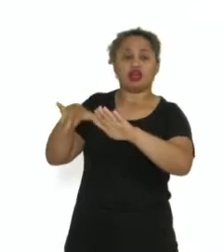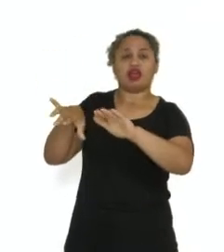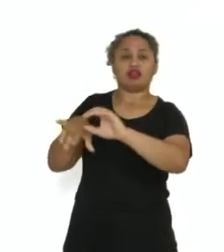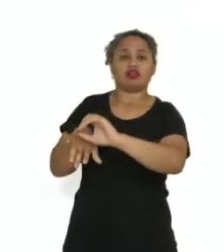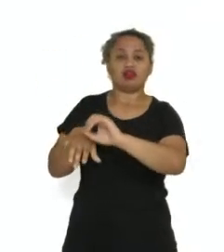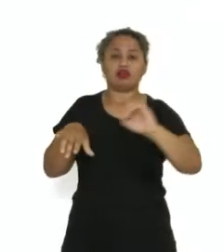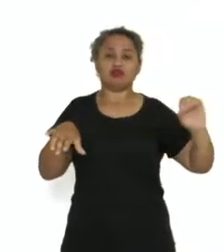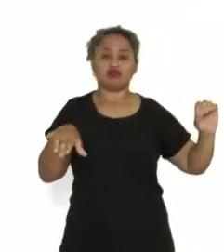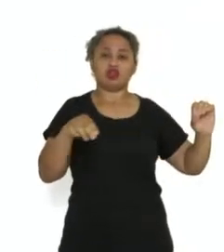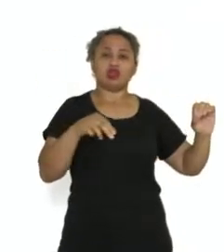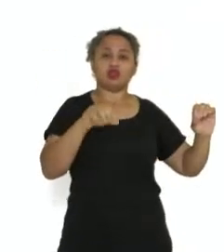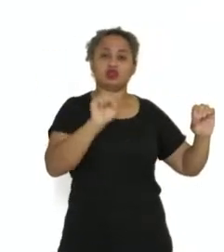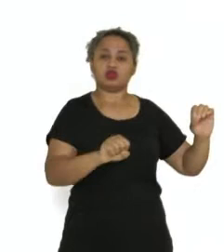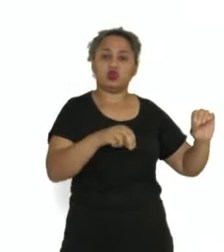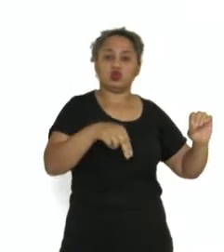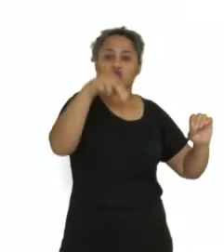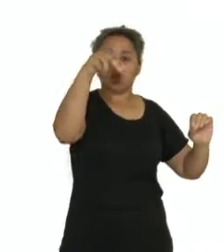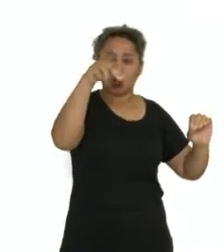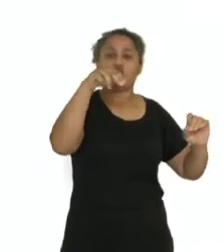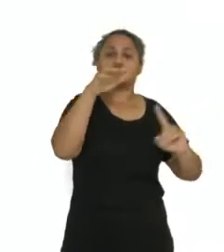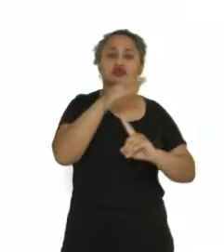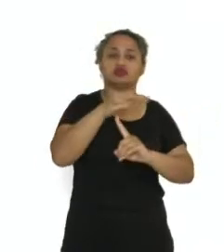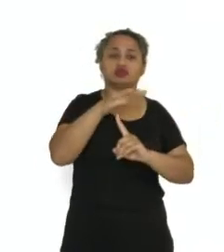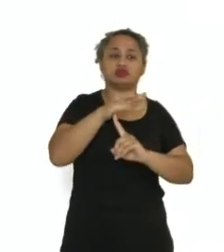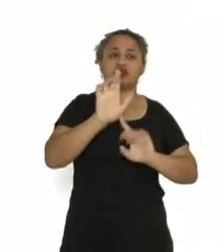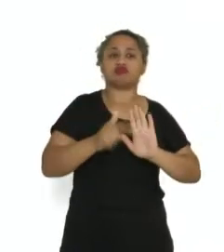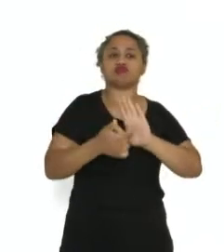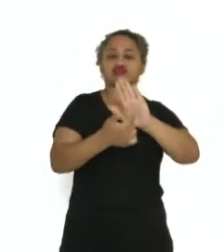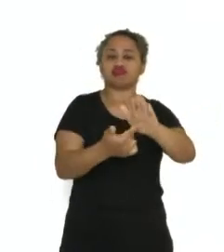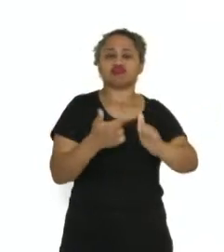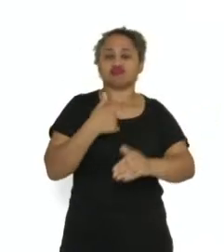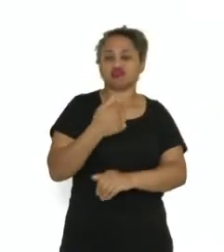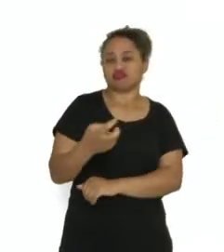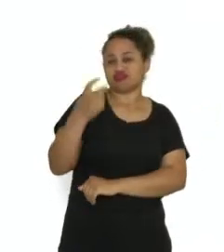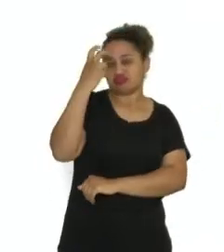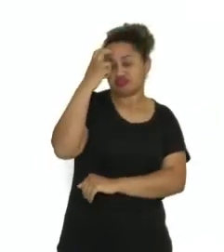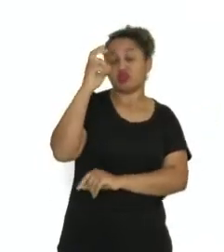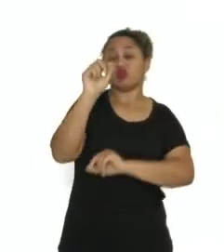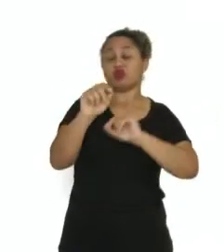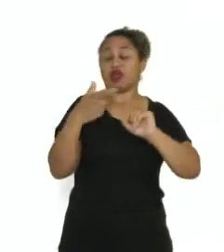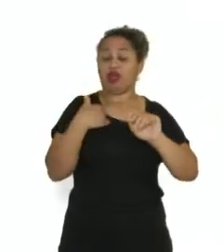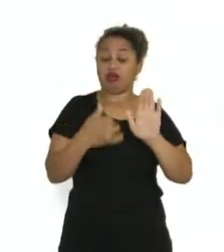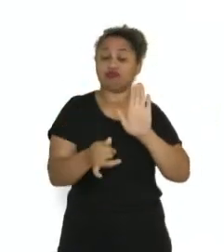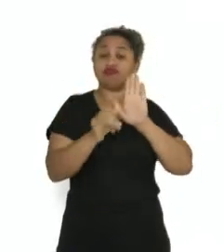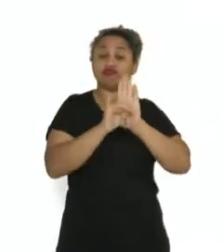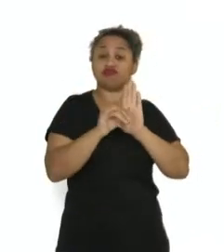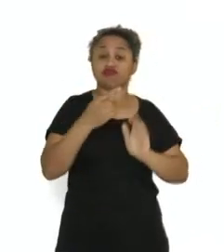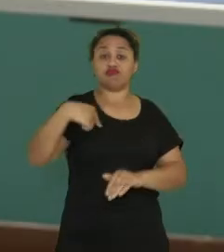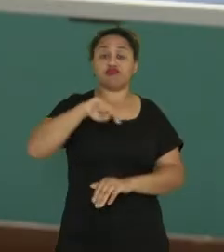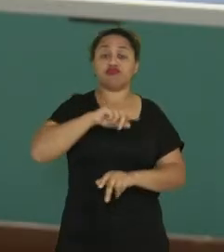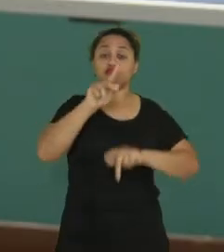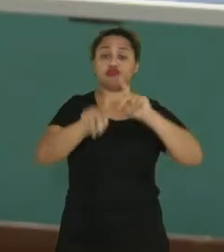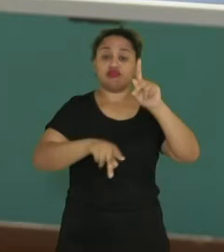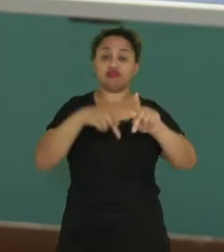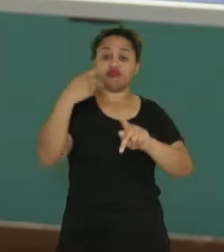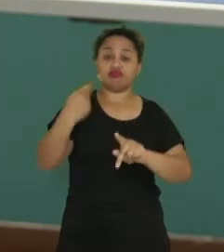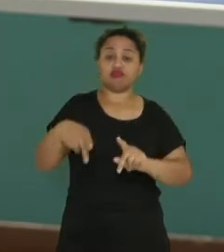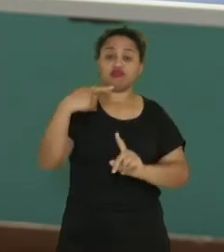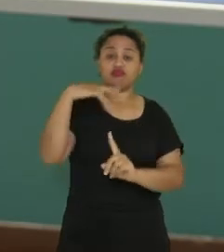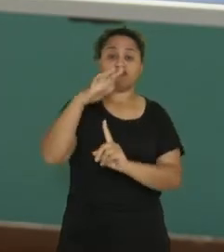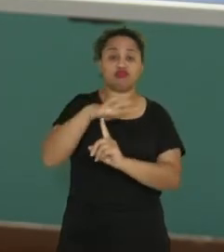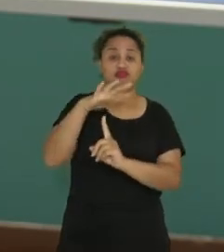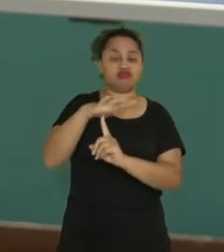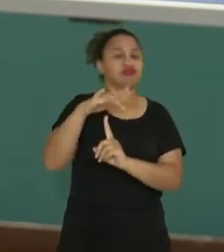região sul ao norte pioneiro, as manifestações culturais nos identificam enquanto povo paranaense, isso é